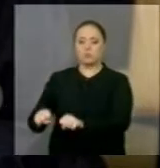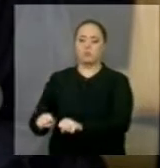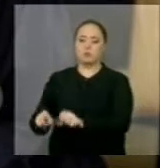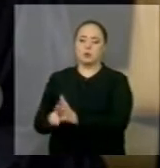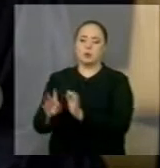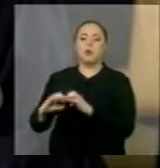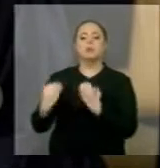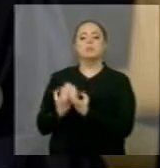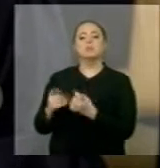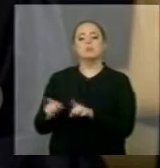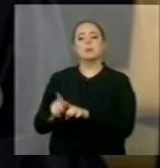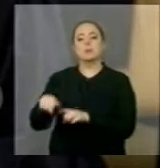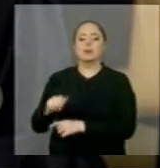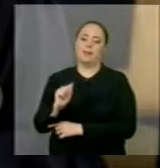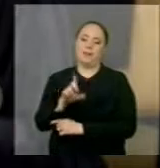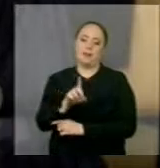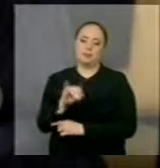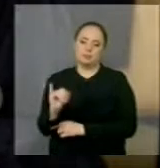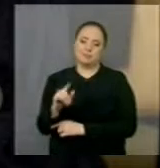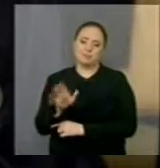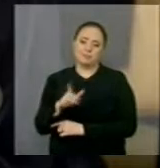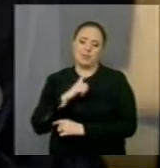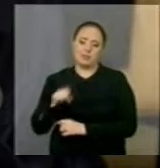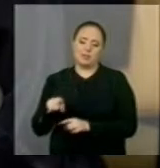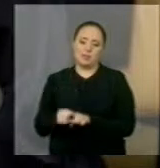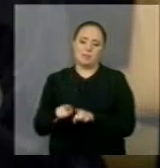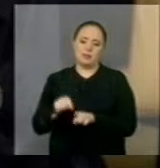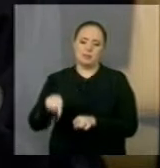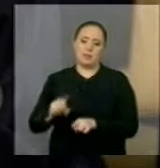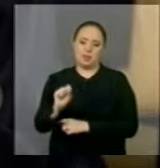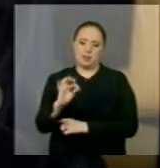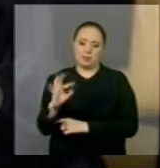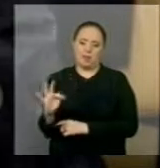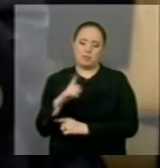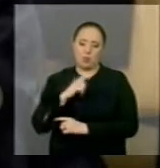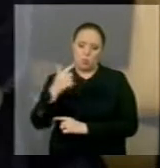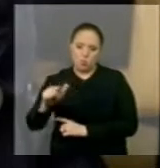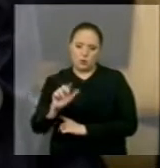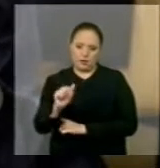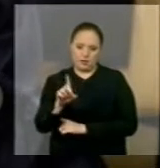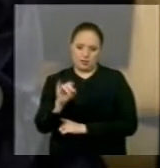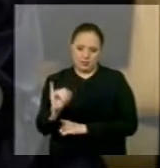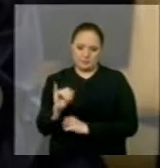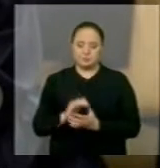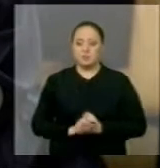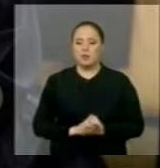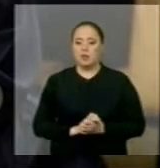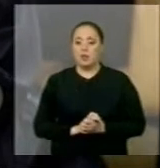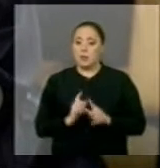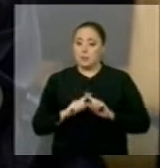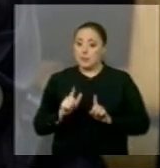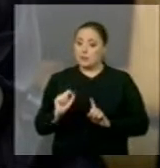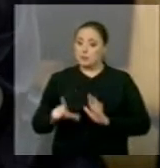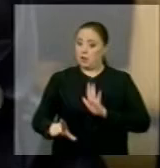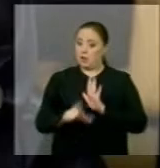inclusive, também objeto de uma ação direta de inconstitucionalidade que tramita perante essa Suprema Corte. O que essa lei, na